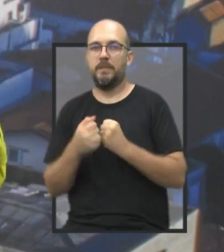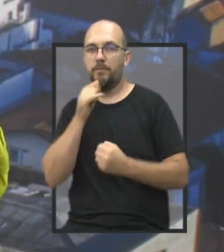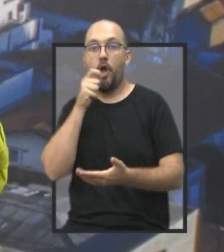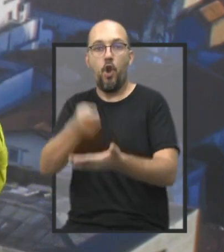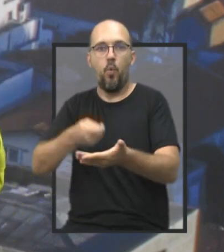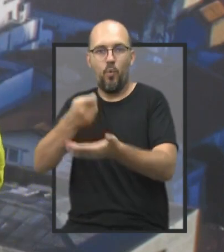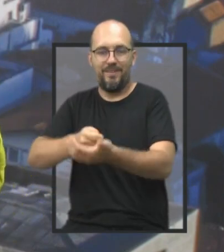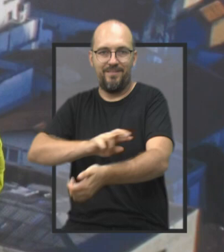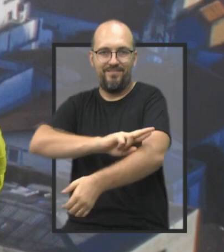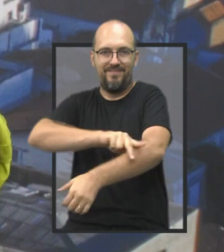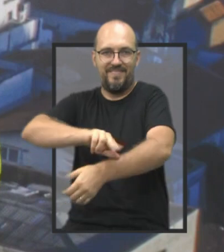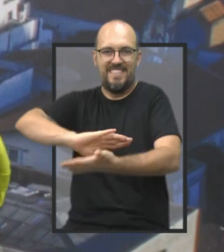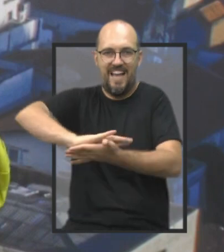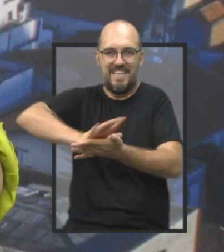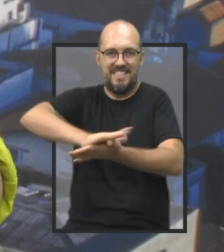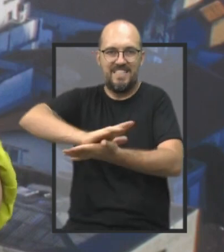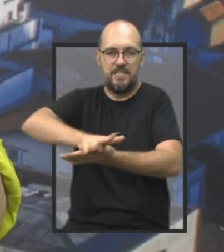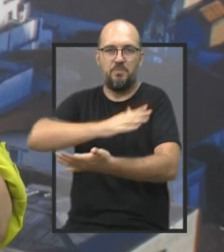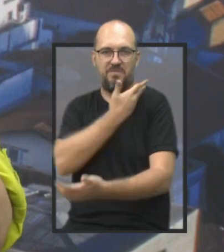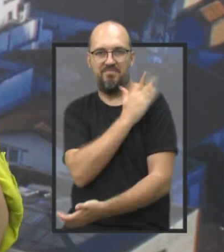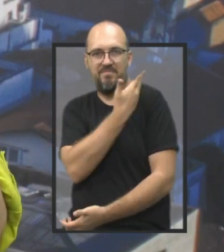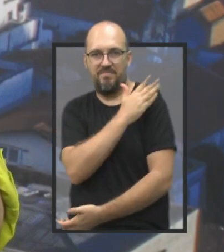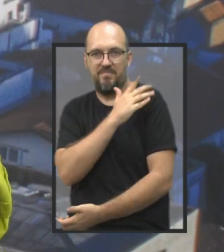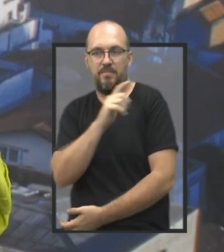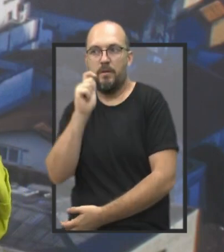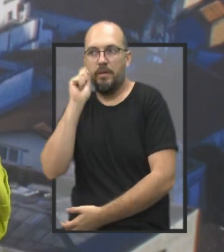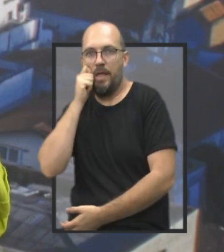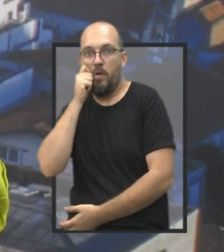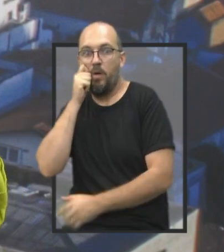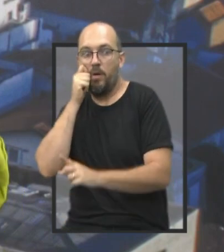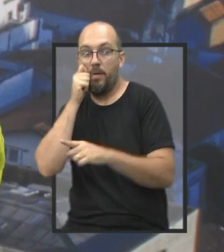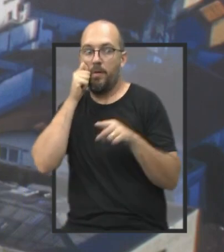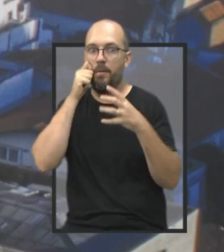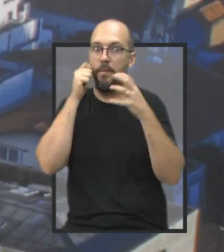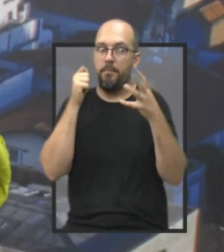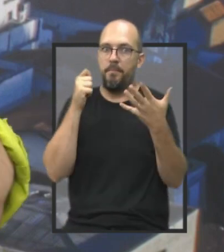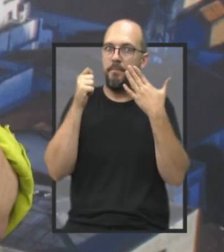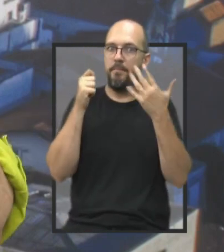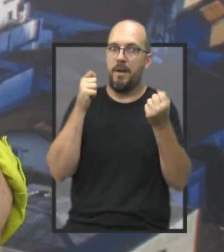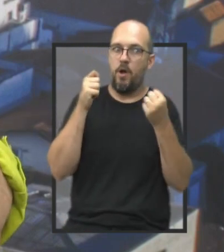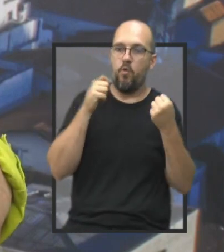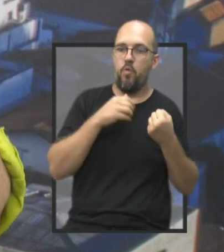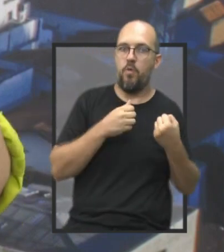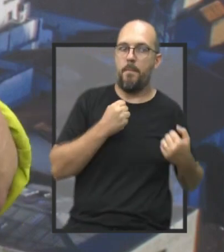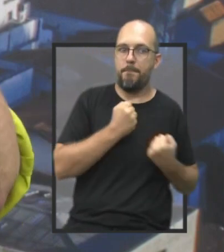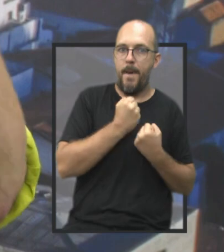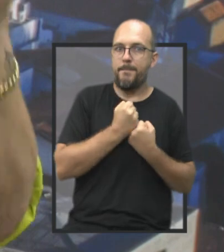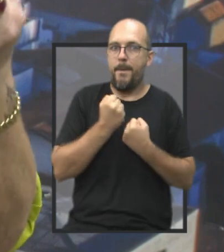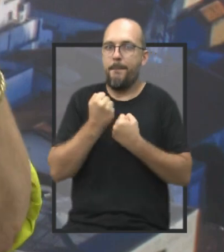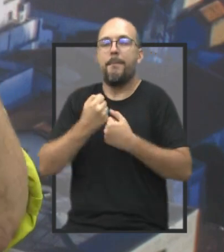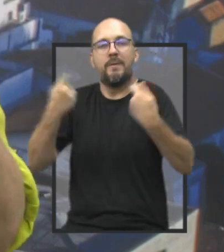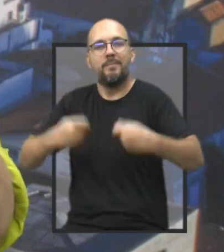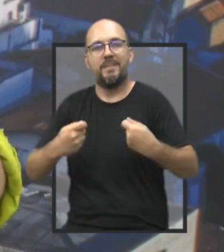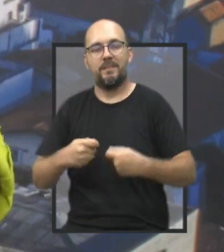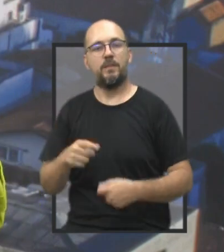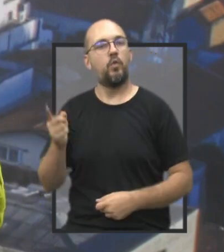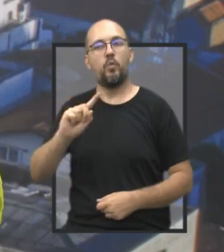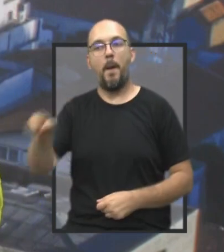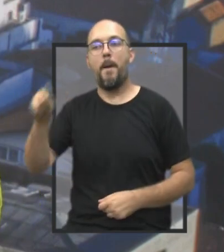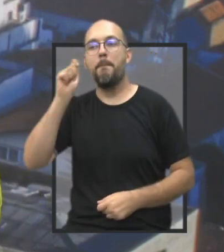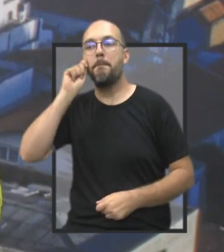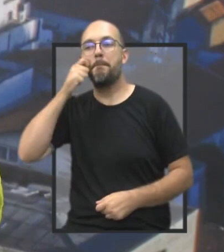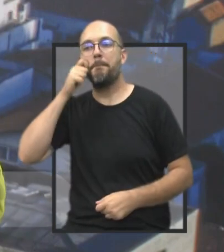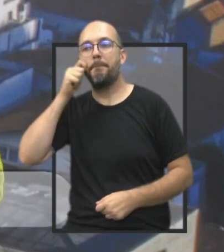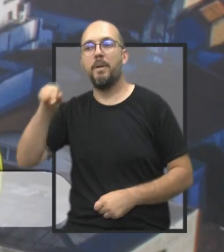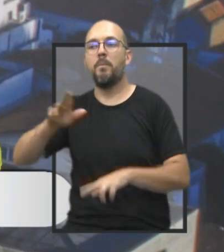do movimento das pessoas brancas, porque o racista, ele não é o preto, ele é o branco. Então eu preciso que o branco mude a